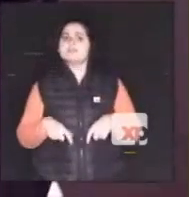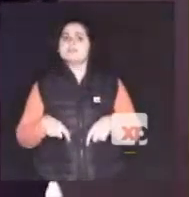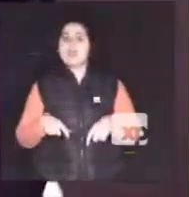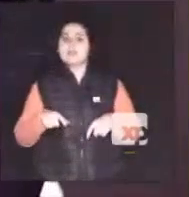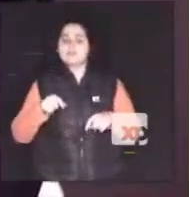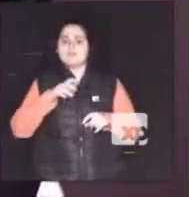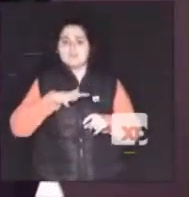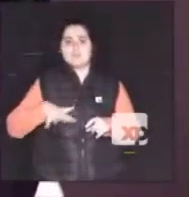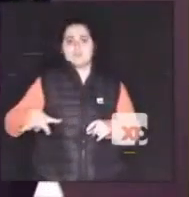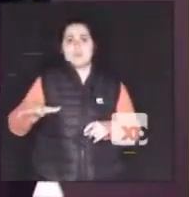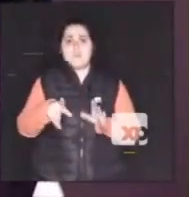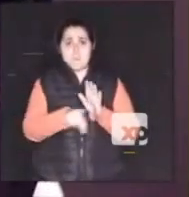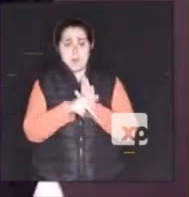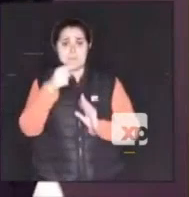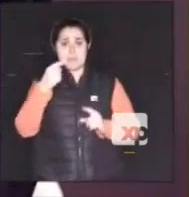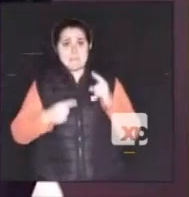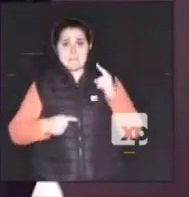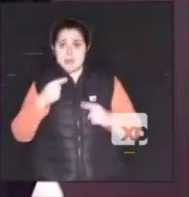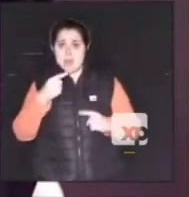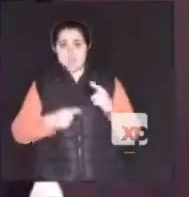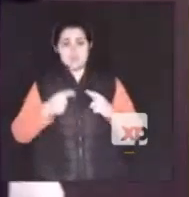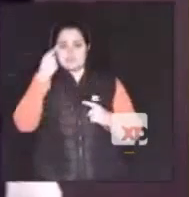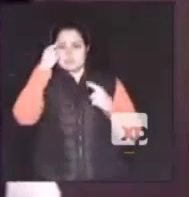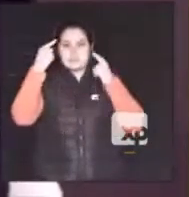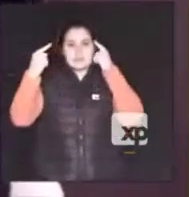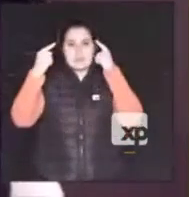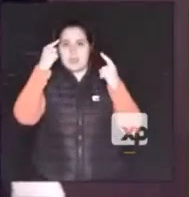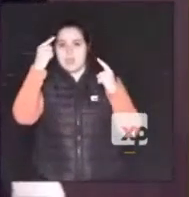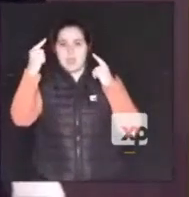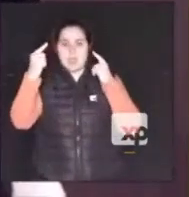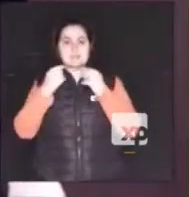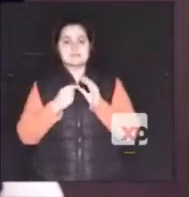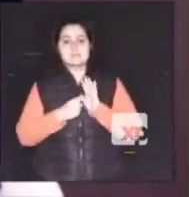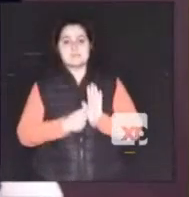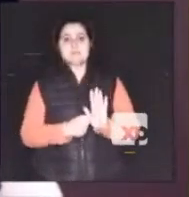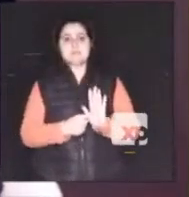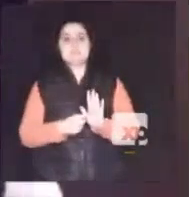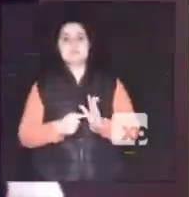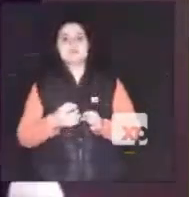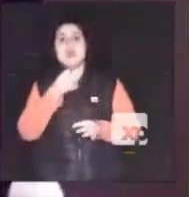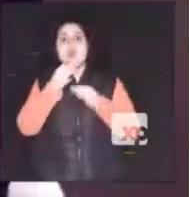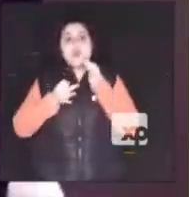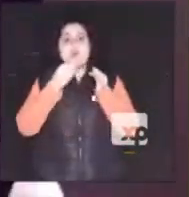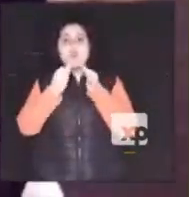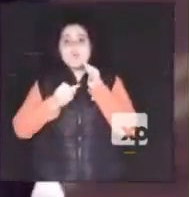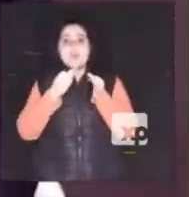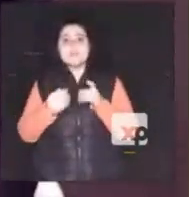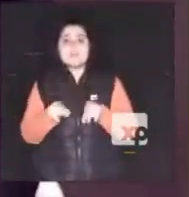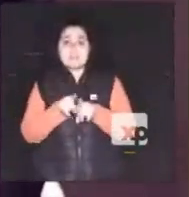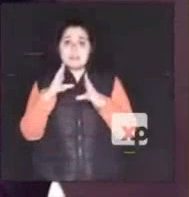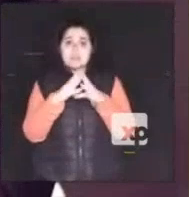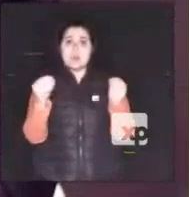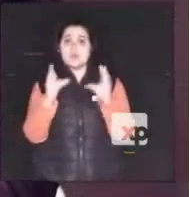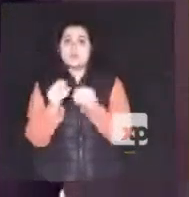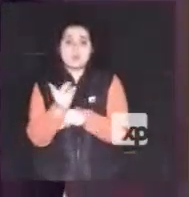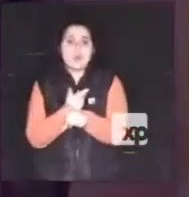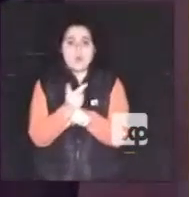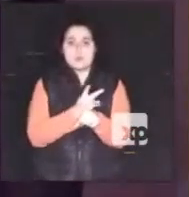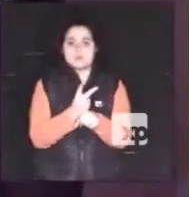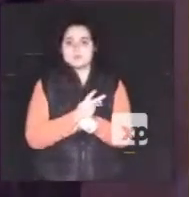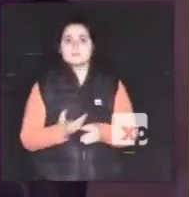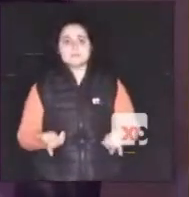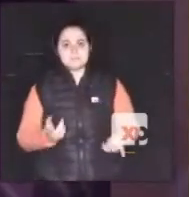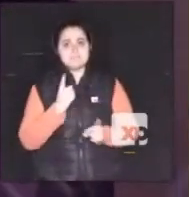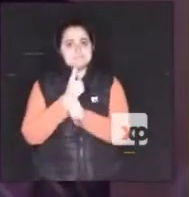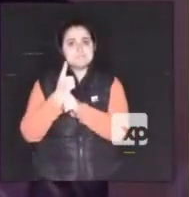uma grande esfera pública para o debate de ideias apresentação de argumentos de busca das melhores soluções agora